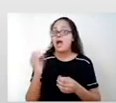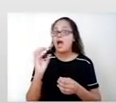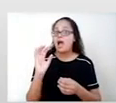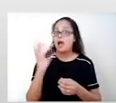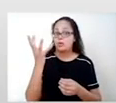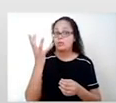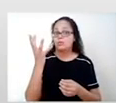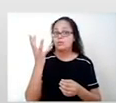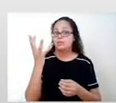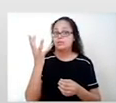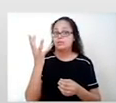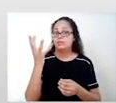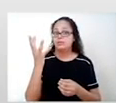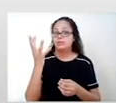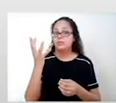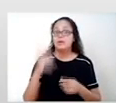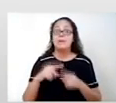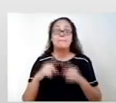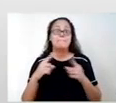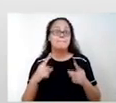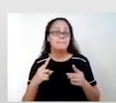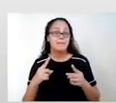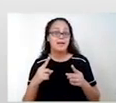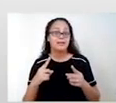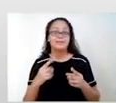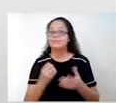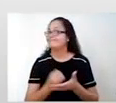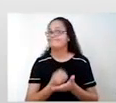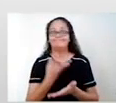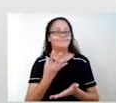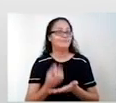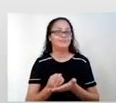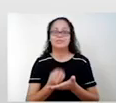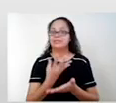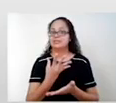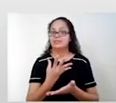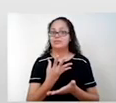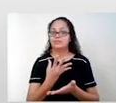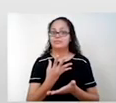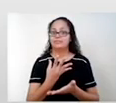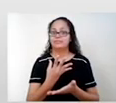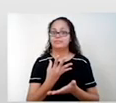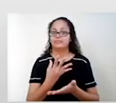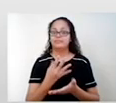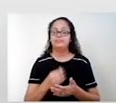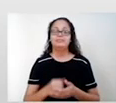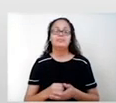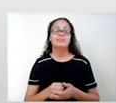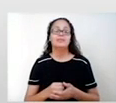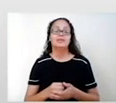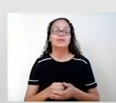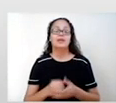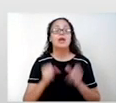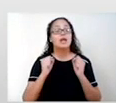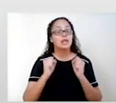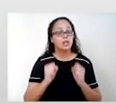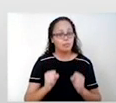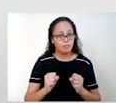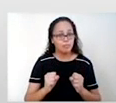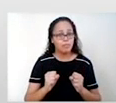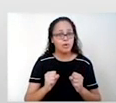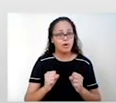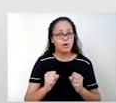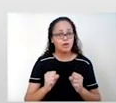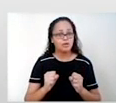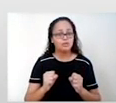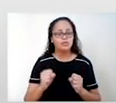de fatos reais. Não é ficção. Obras ficcionais, elas podem ser parcialmente baseadas em